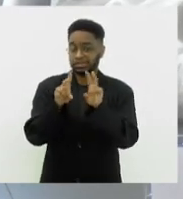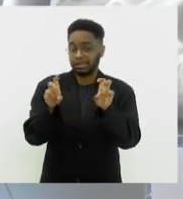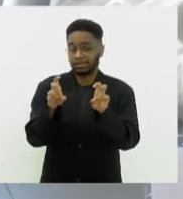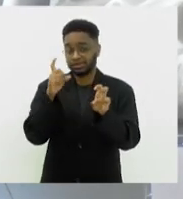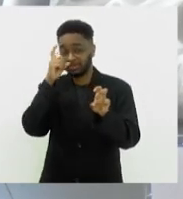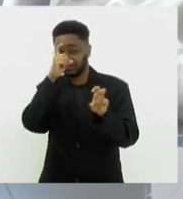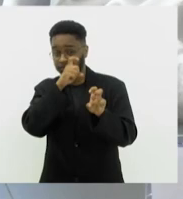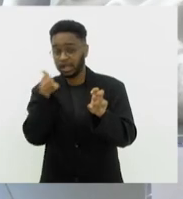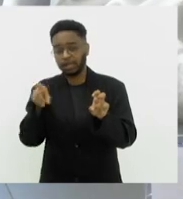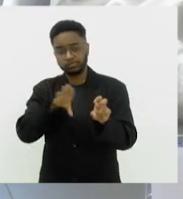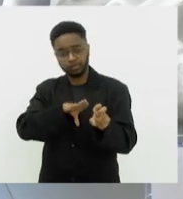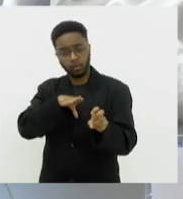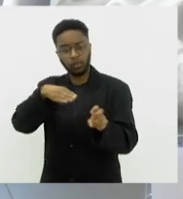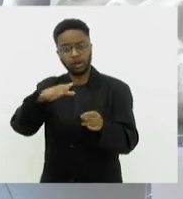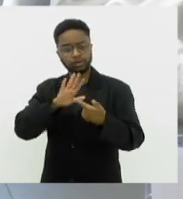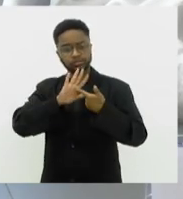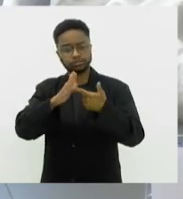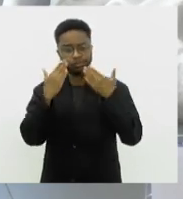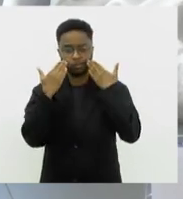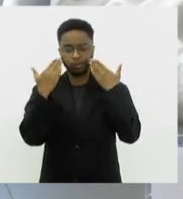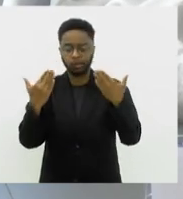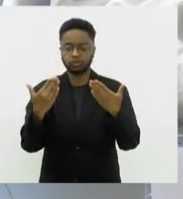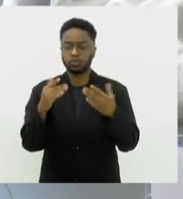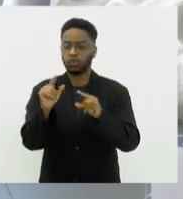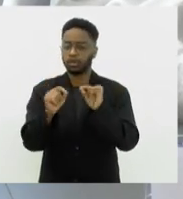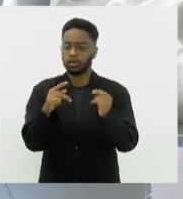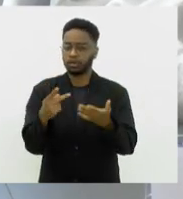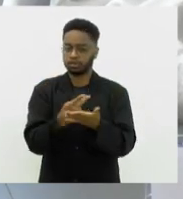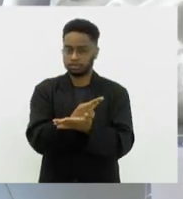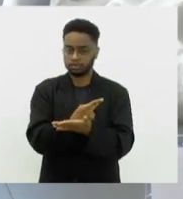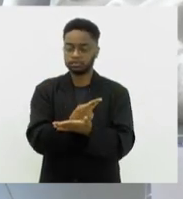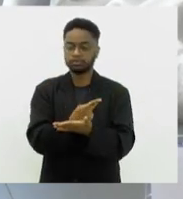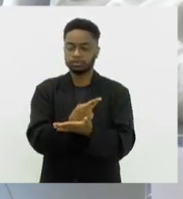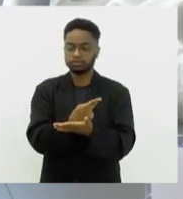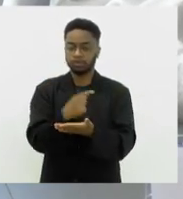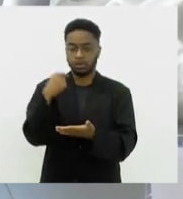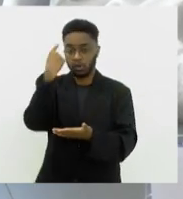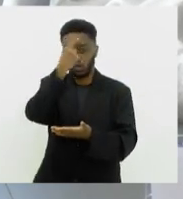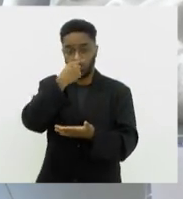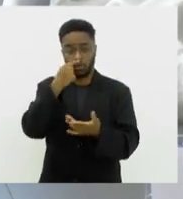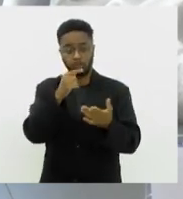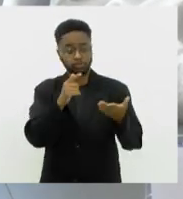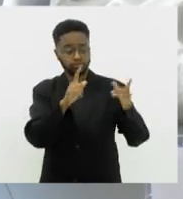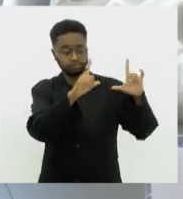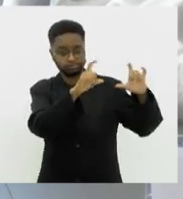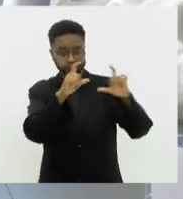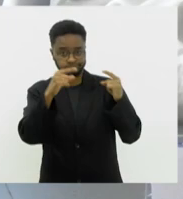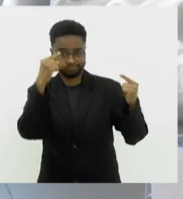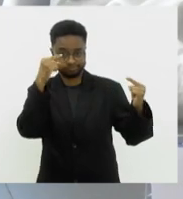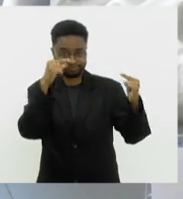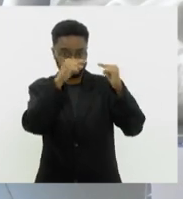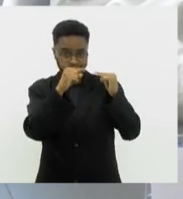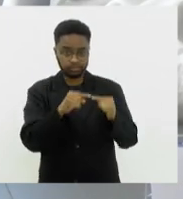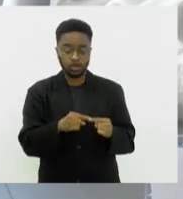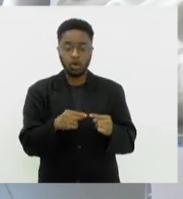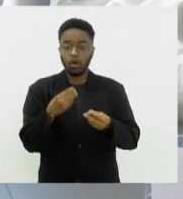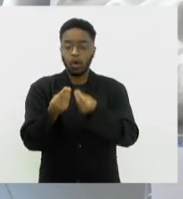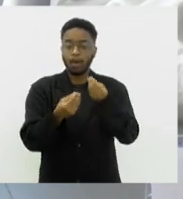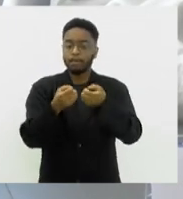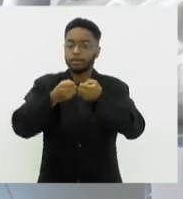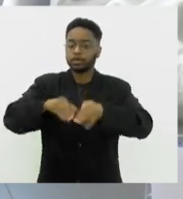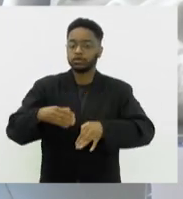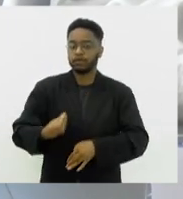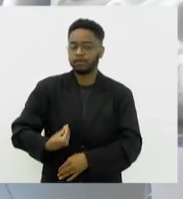aqui corajosamente a situação de que um reconhecimento fotográfico impactou a sua vida